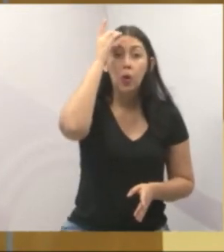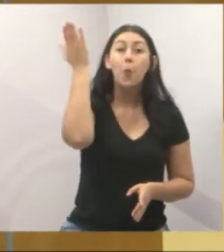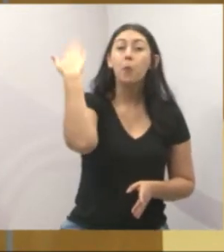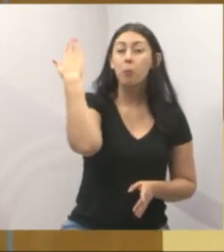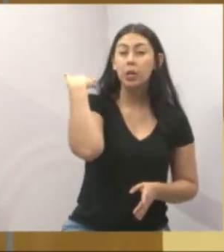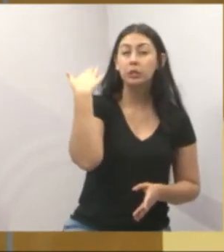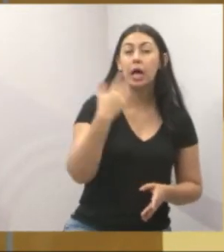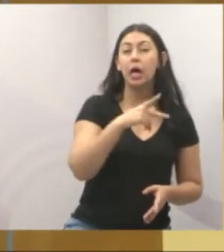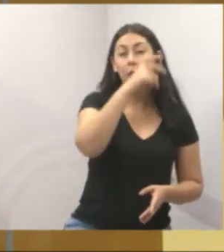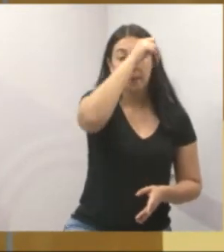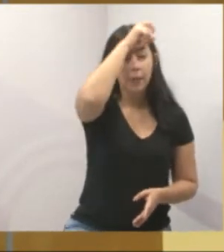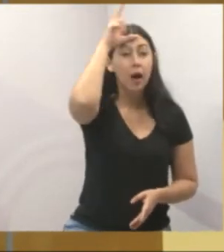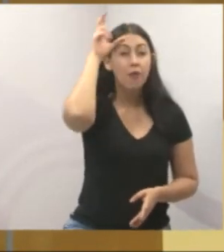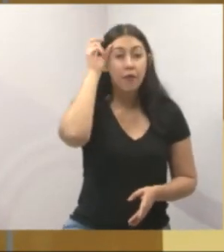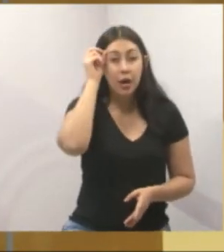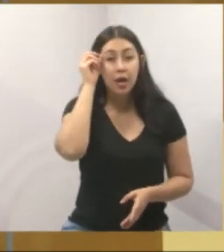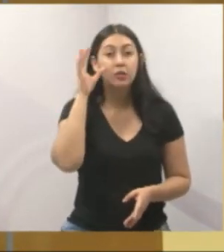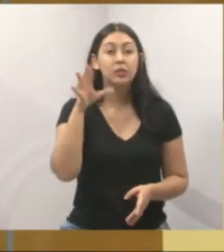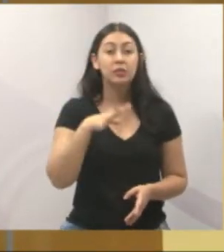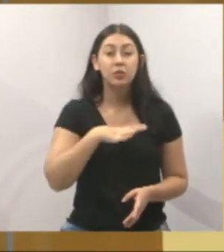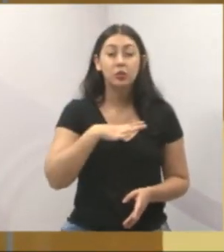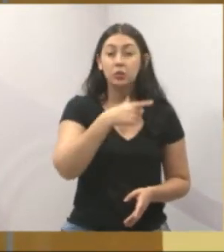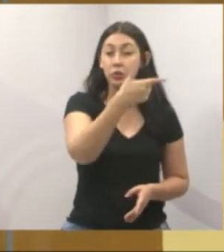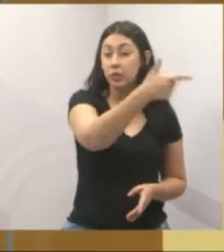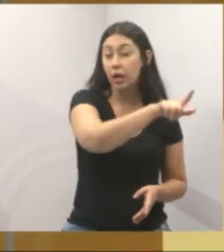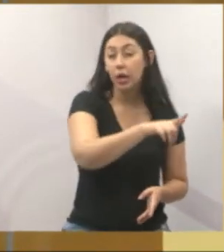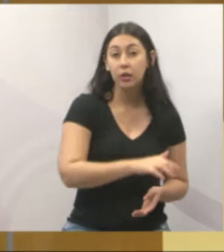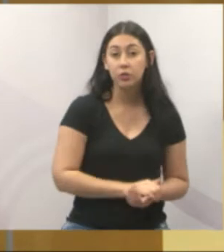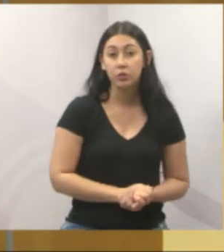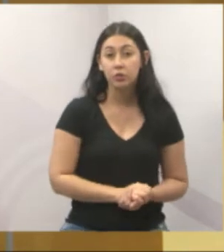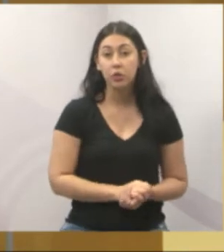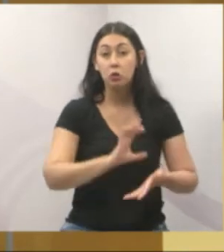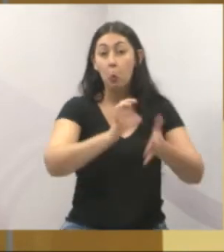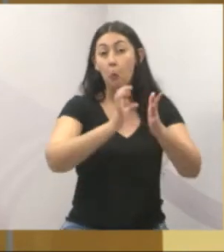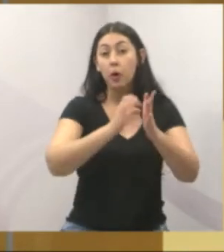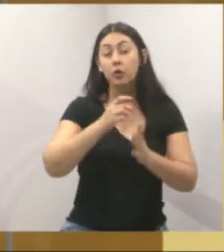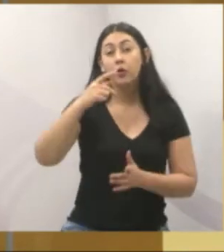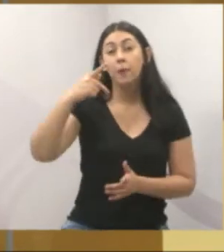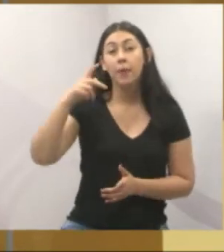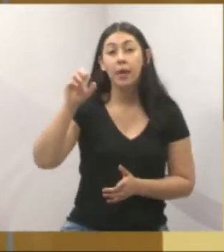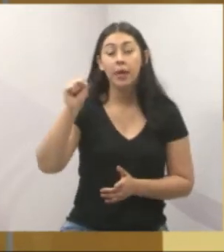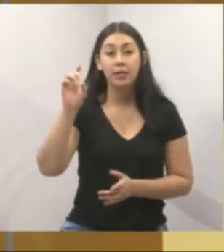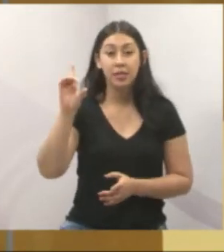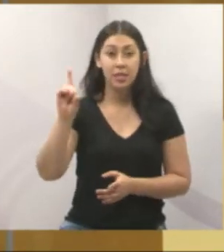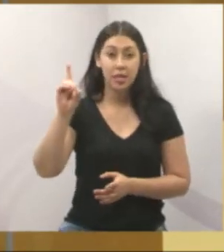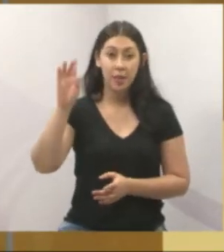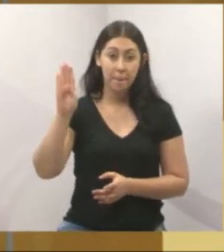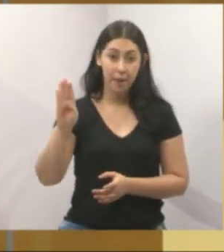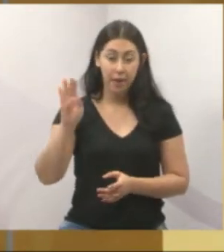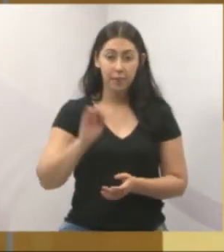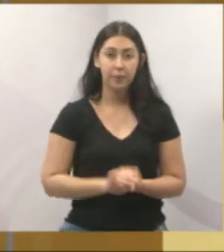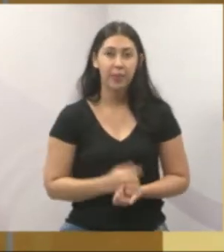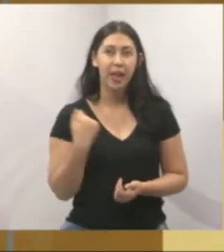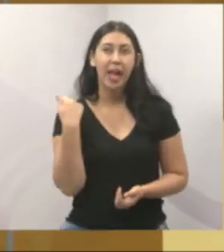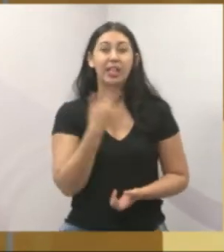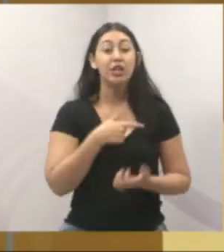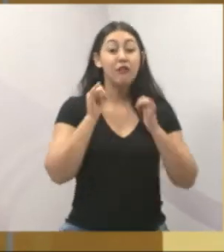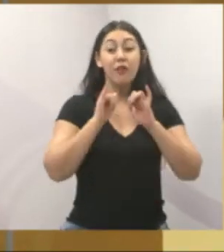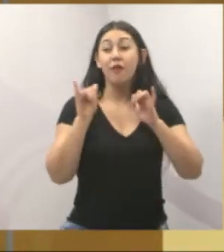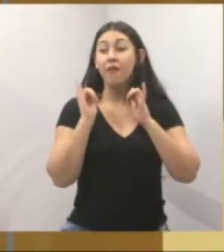Caraguatatuba. Então não dá para a gente começar a dizer que é fake news quando todas